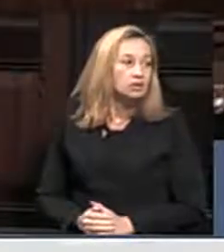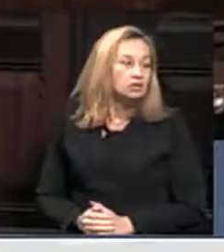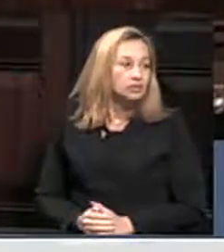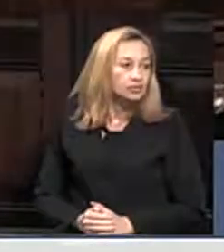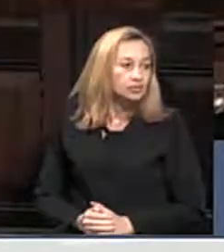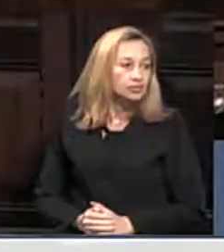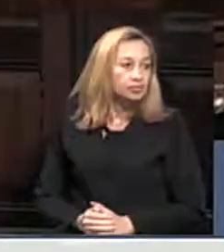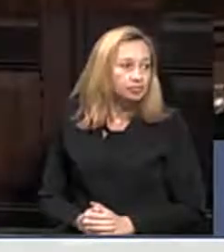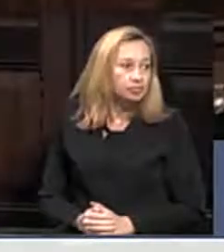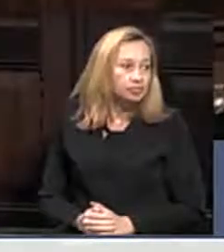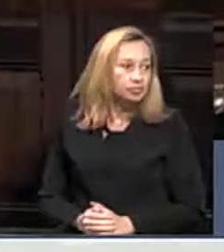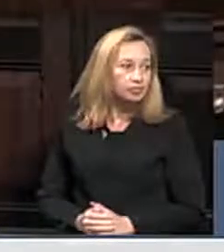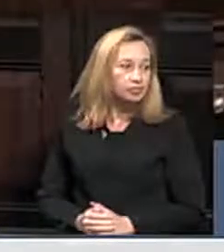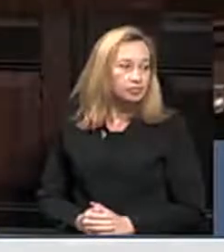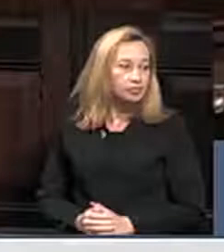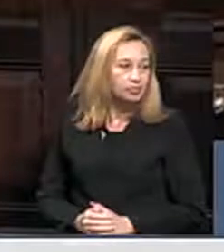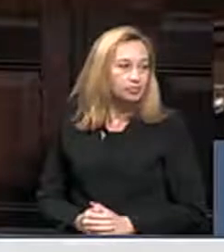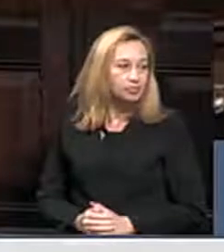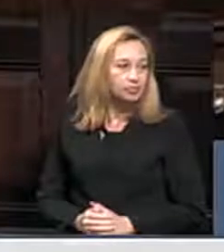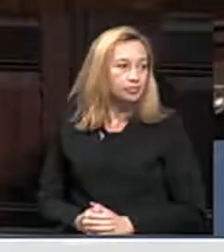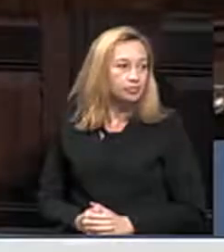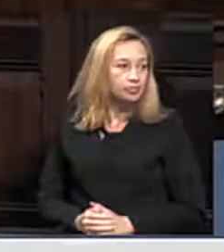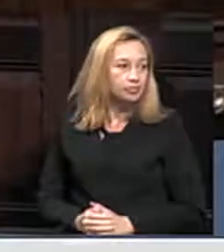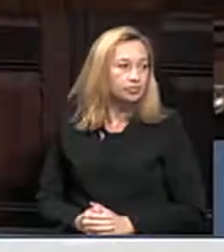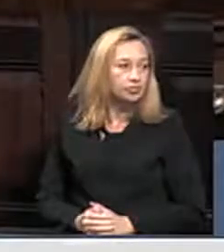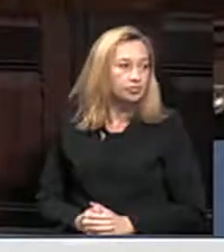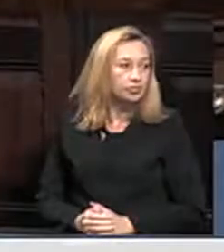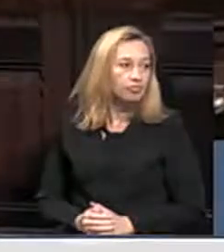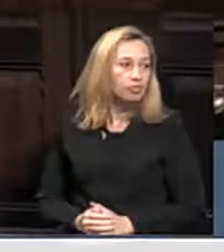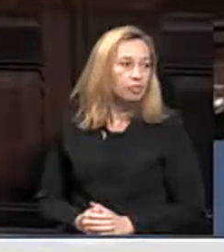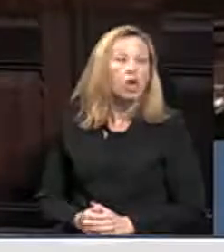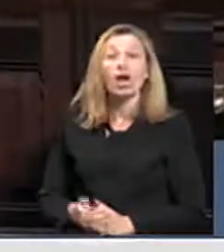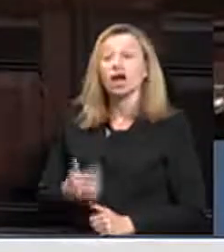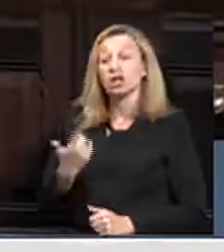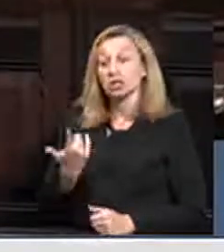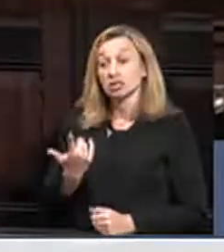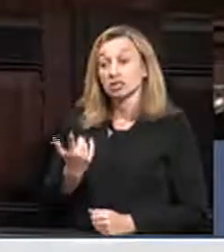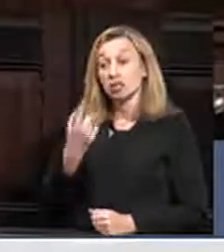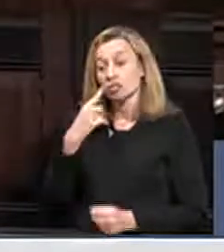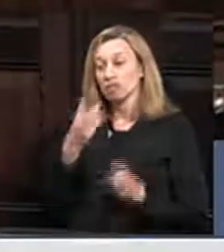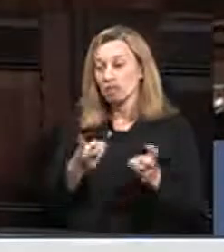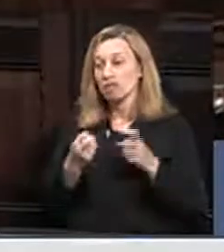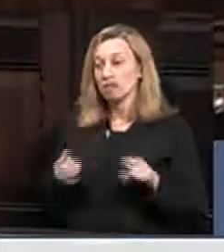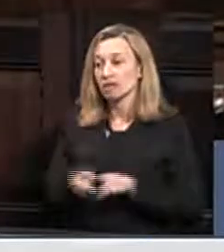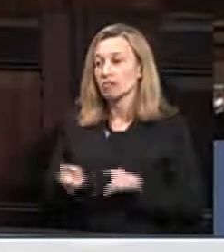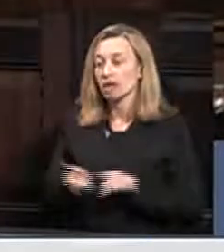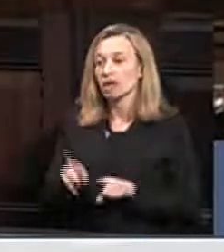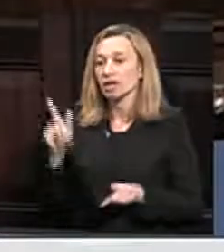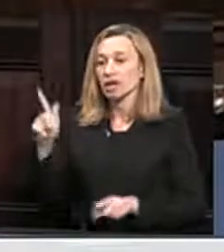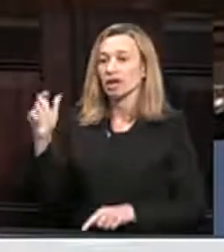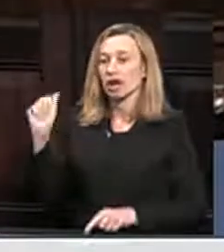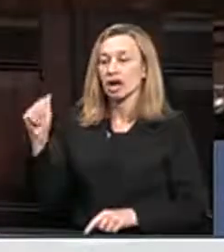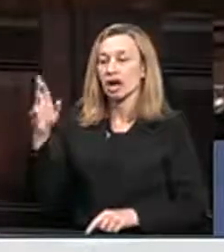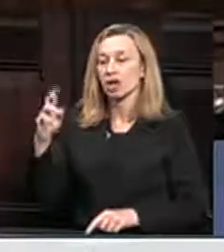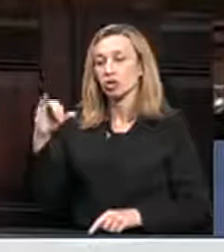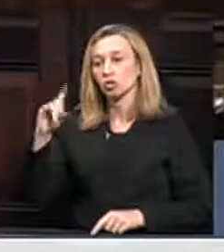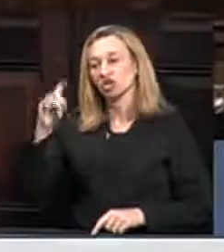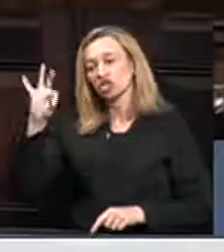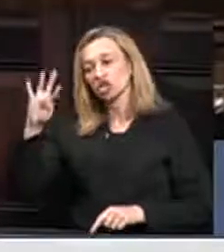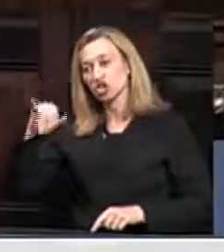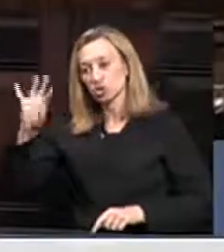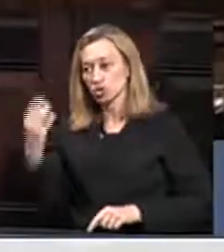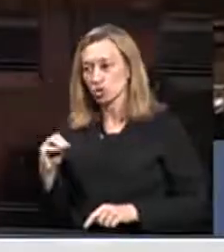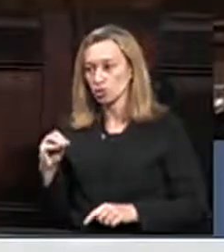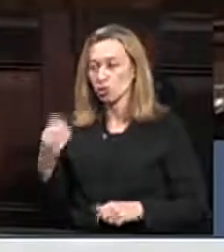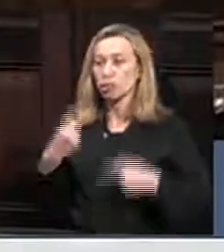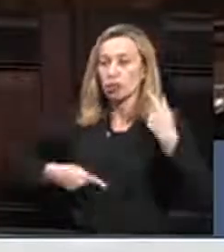ressuscitando a figura política do garotinho, quando se referia ao Partido dos